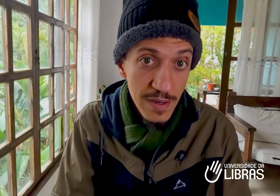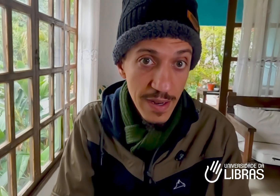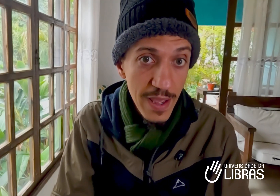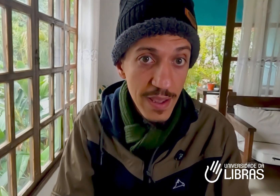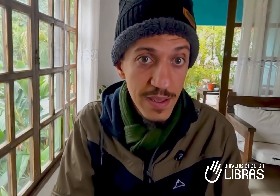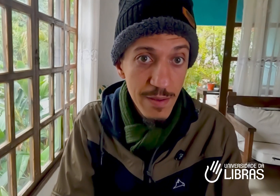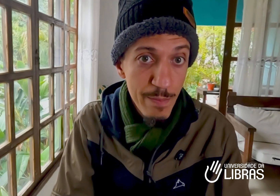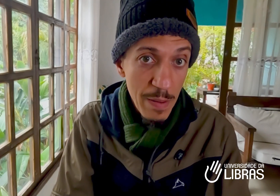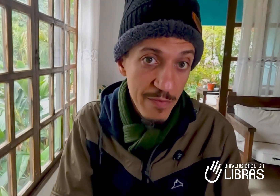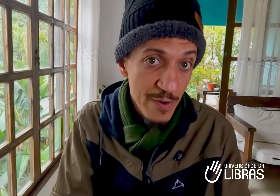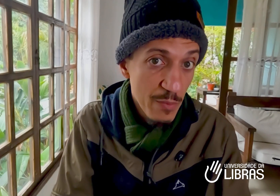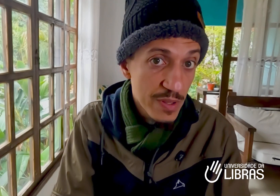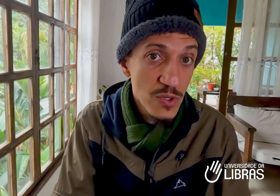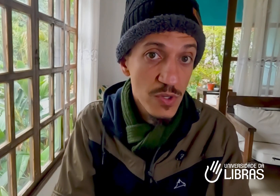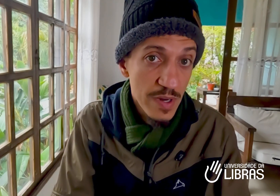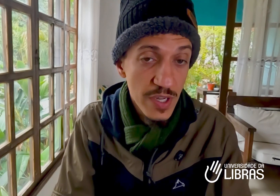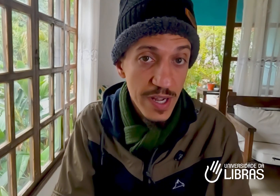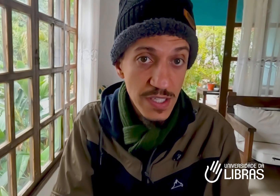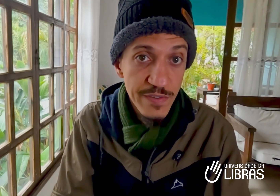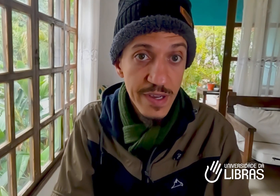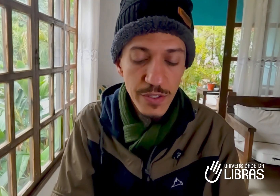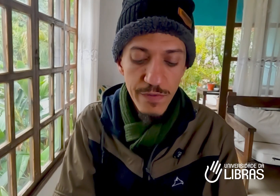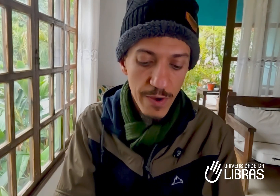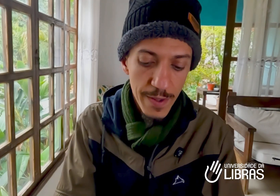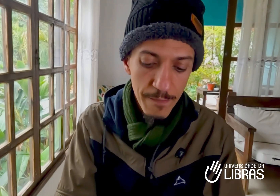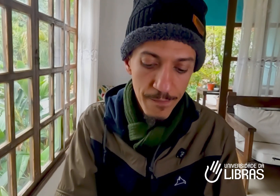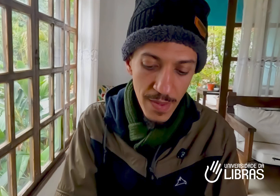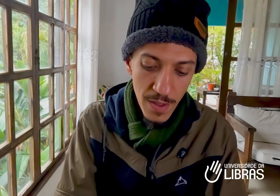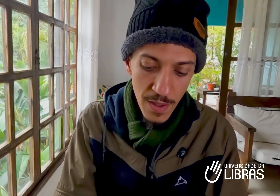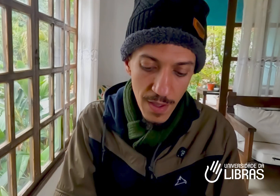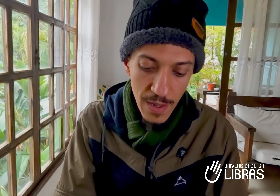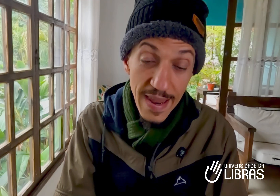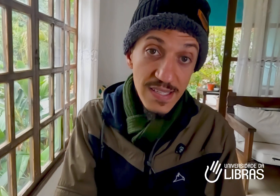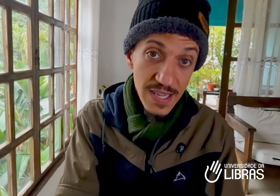jornada, né, e que para mim foi muito emocionante e gratificante foi